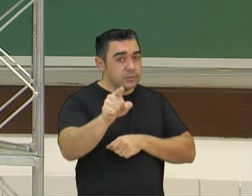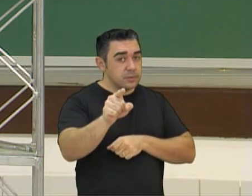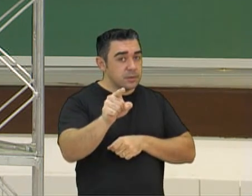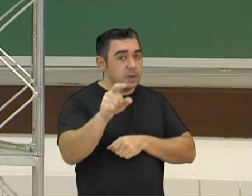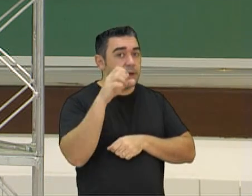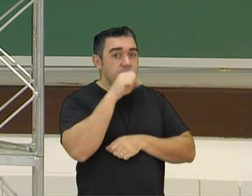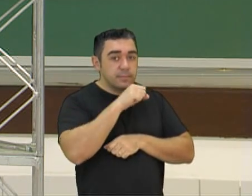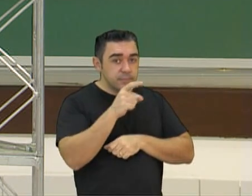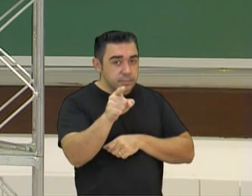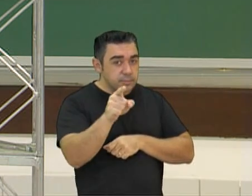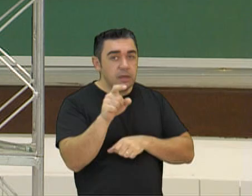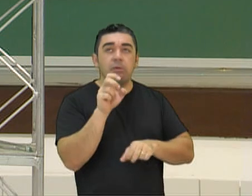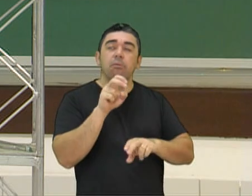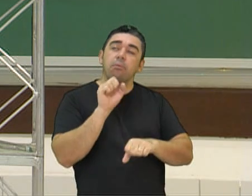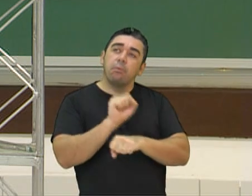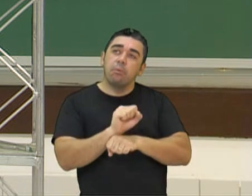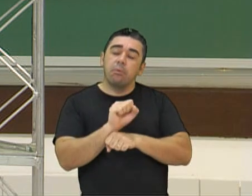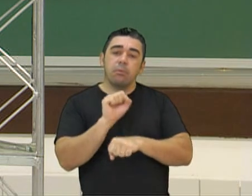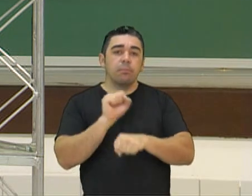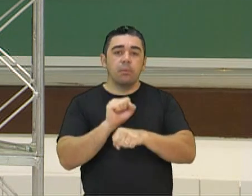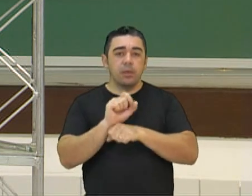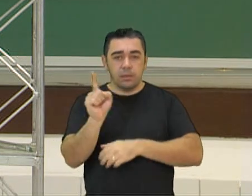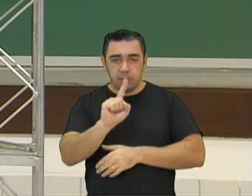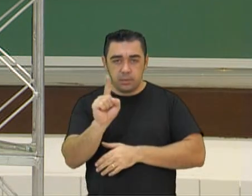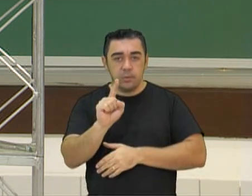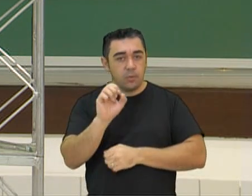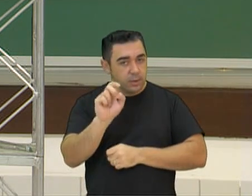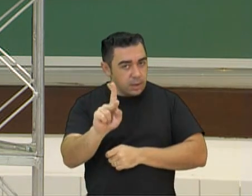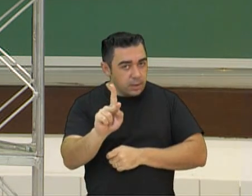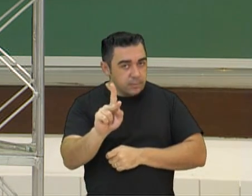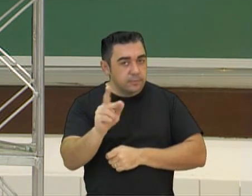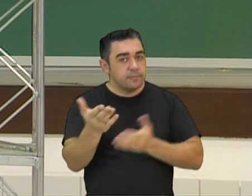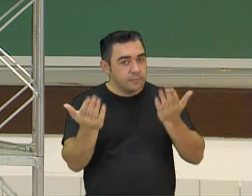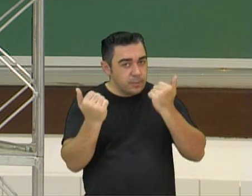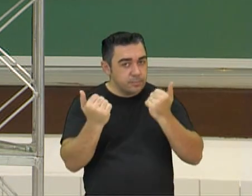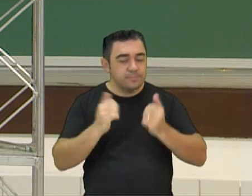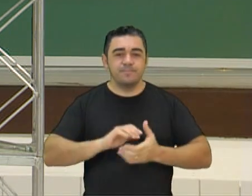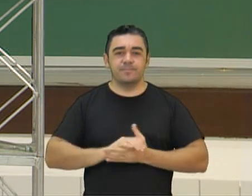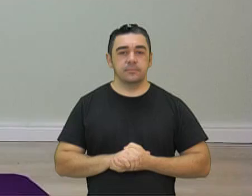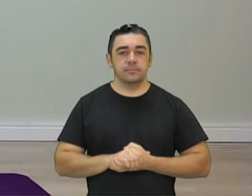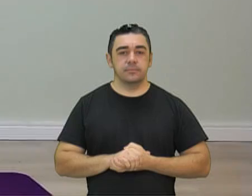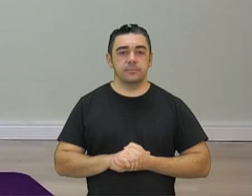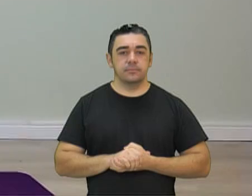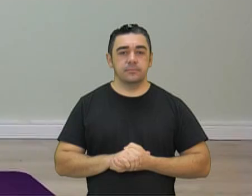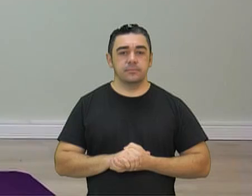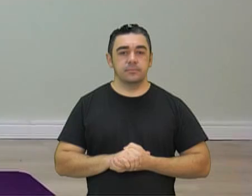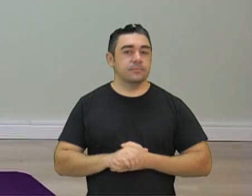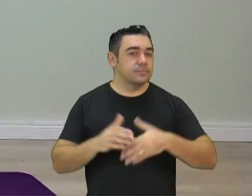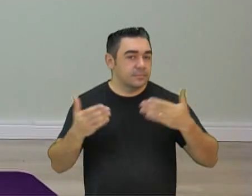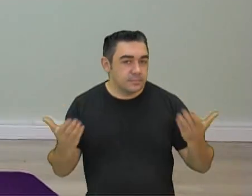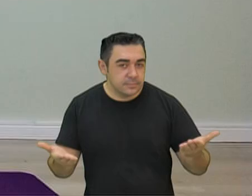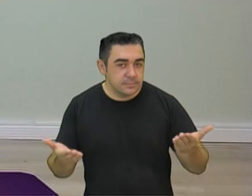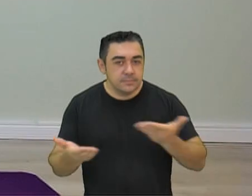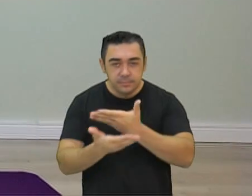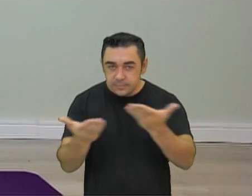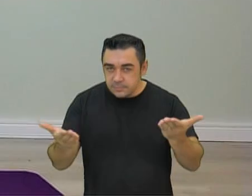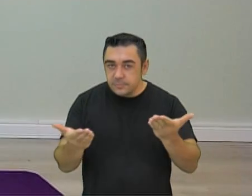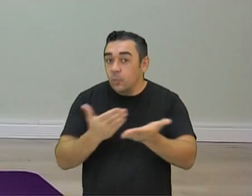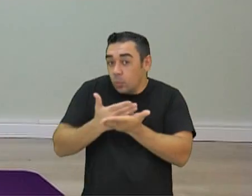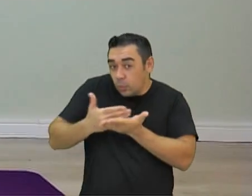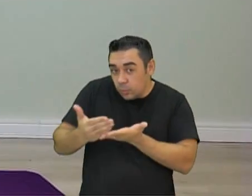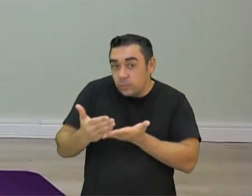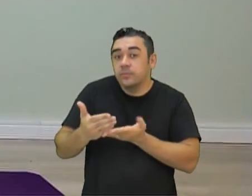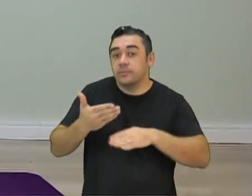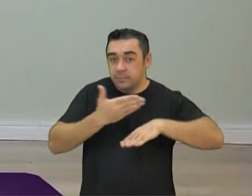não vale ficar sentado aí no sofá só assistindo, ok? Então, vamos lá. E aí, pessoal, vamos começar a